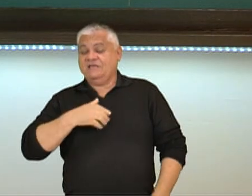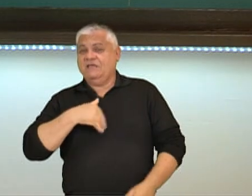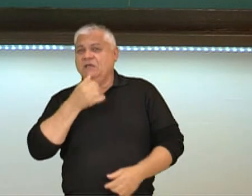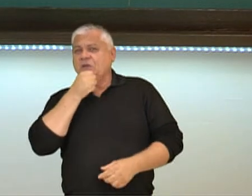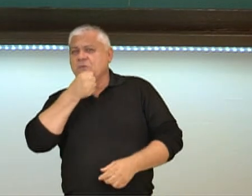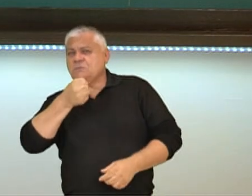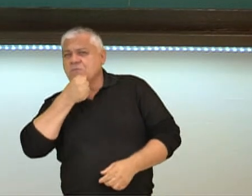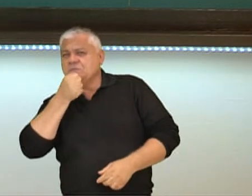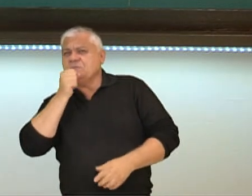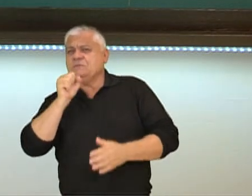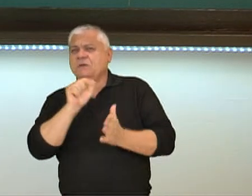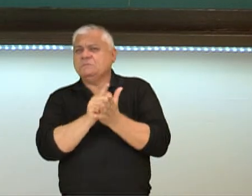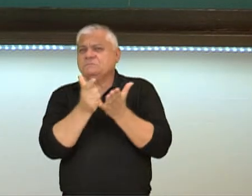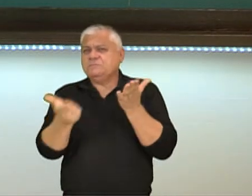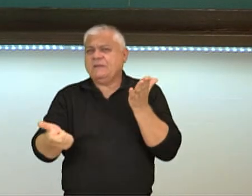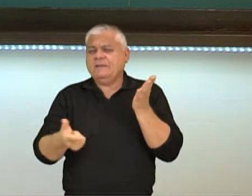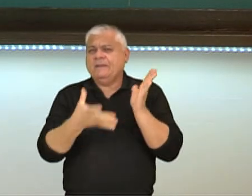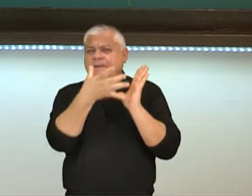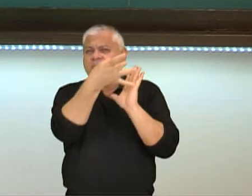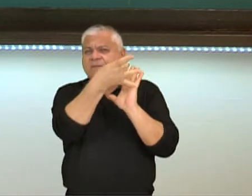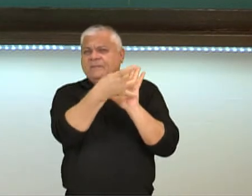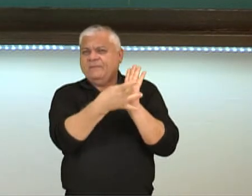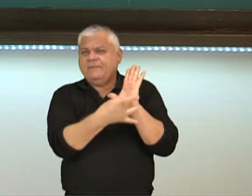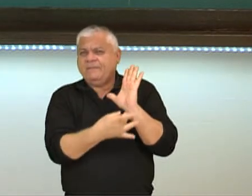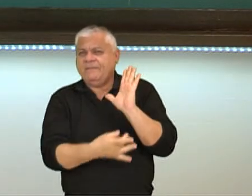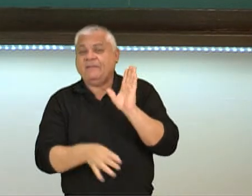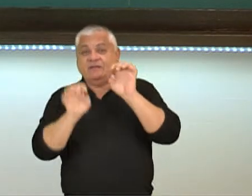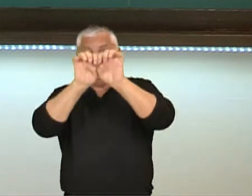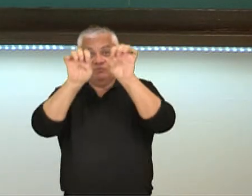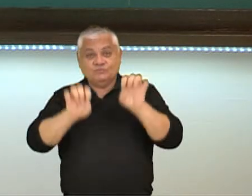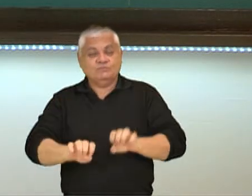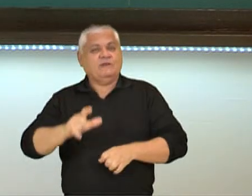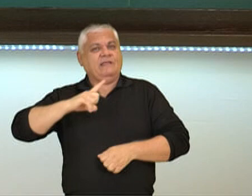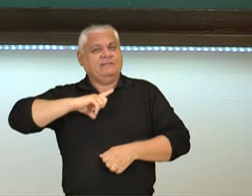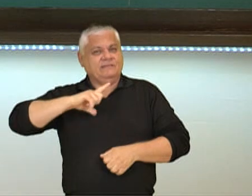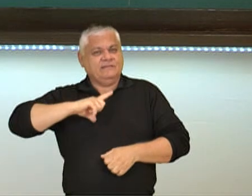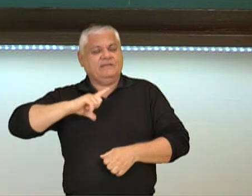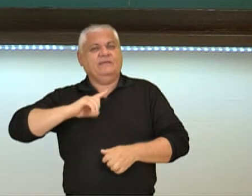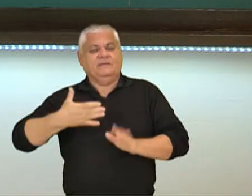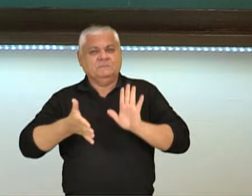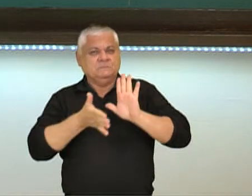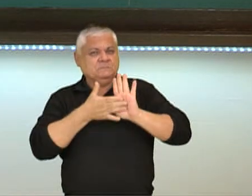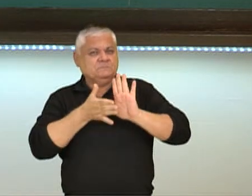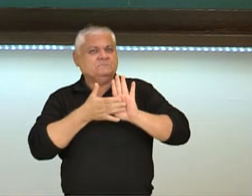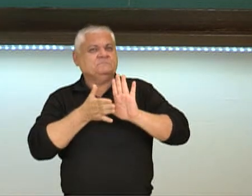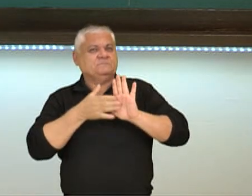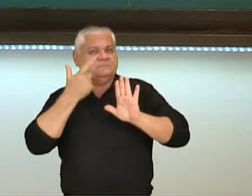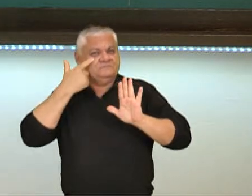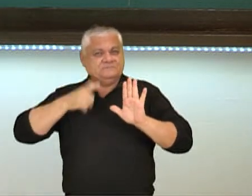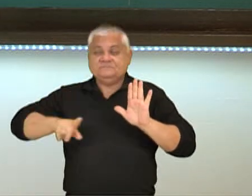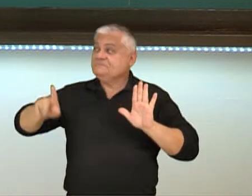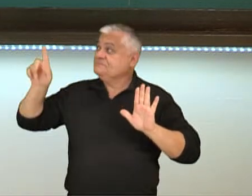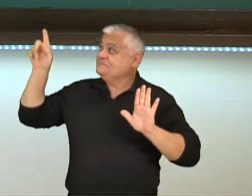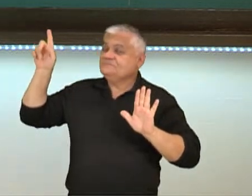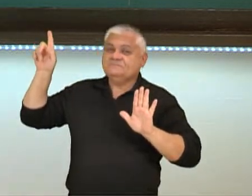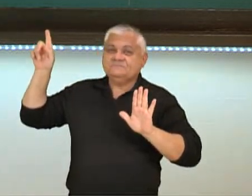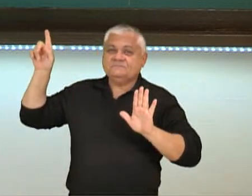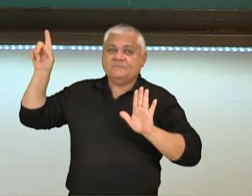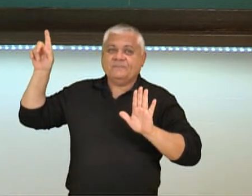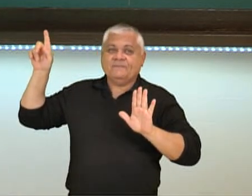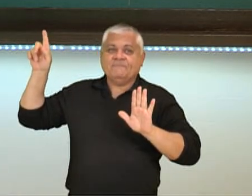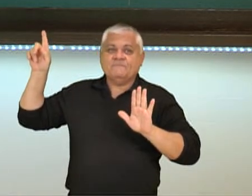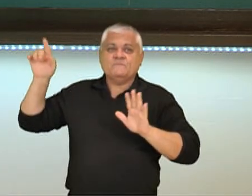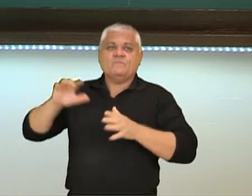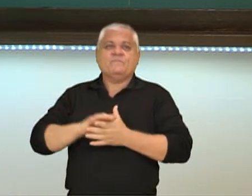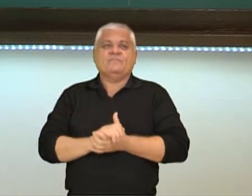da reportagem nós temos toda essa estrutura que aqui está presente no nosso, na nossa tela, aqui